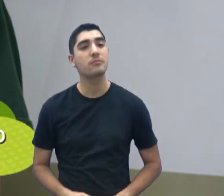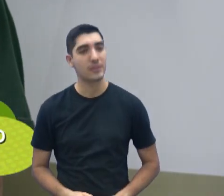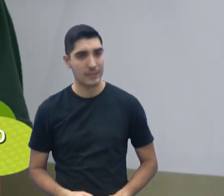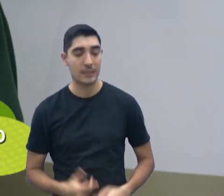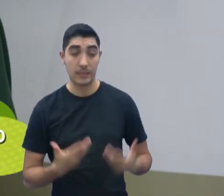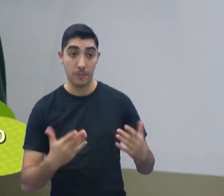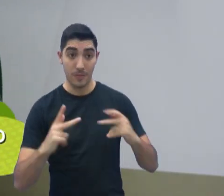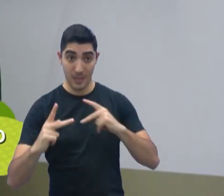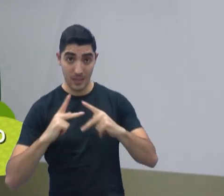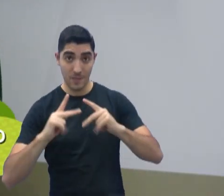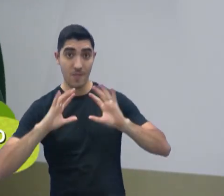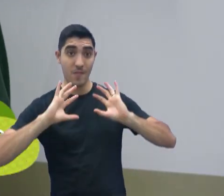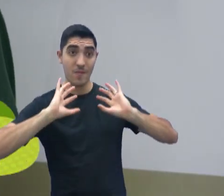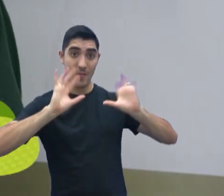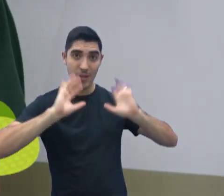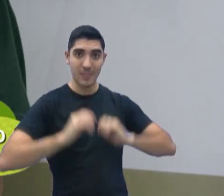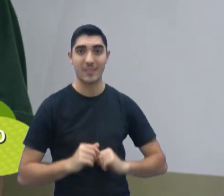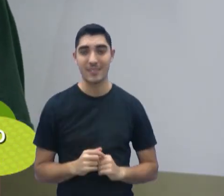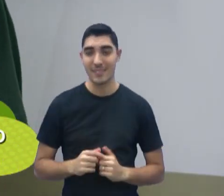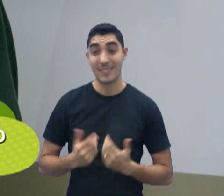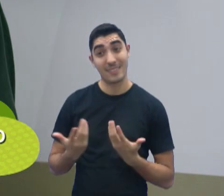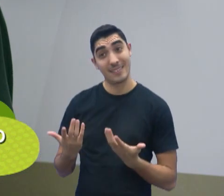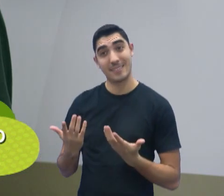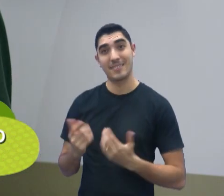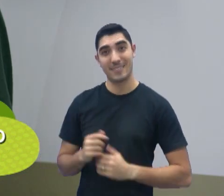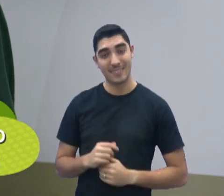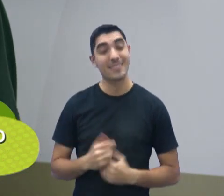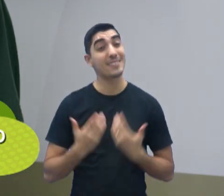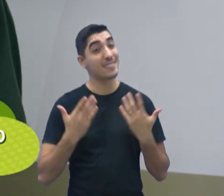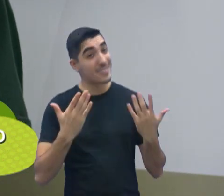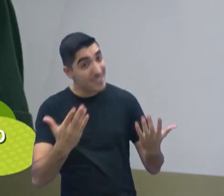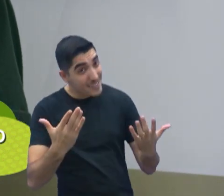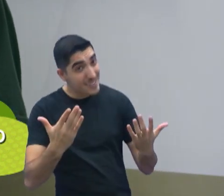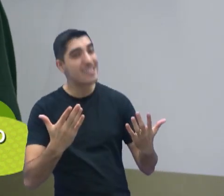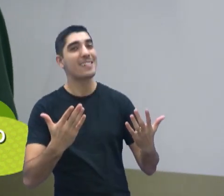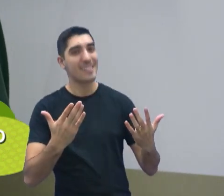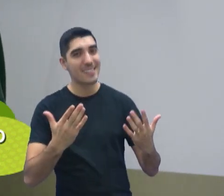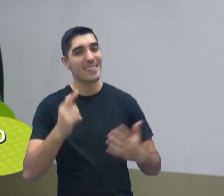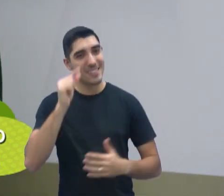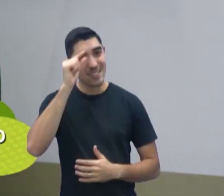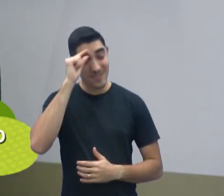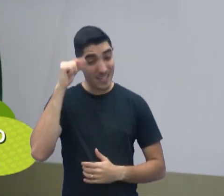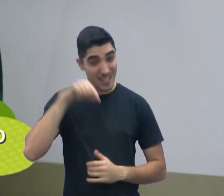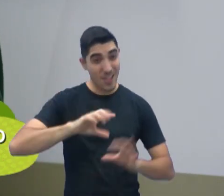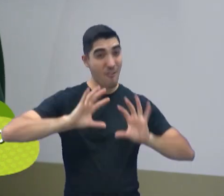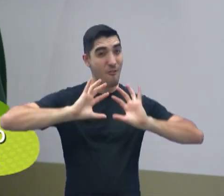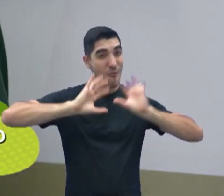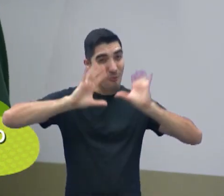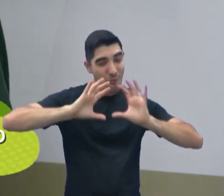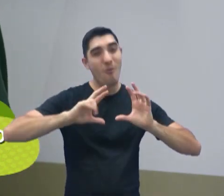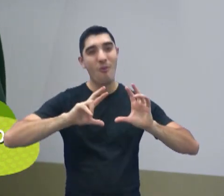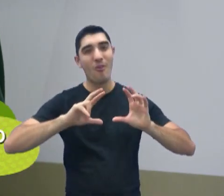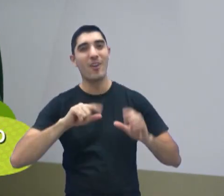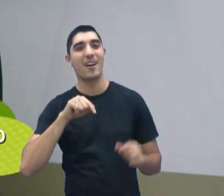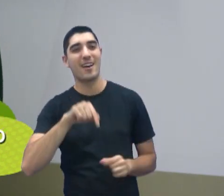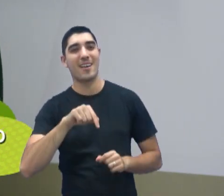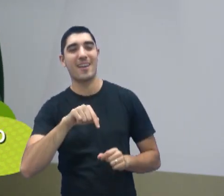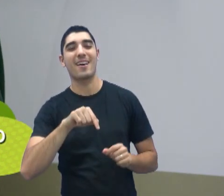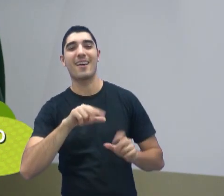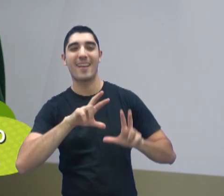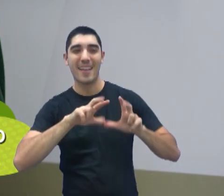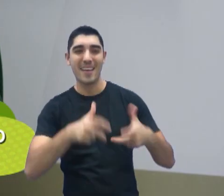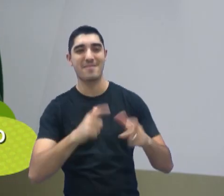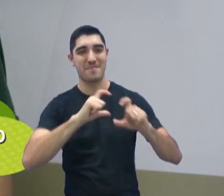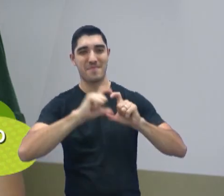São José... Vieira, vôlei também aqui na Câmara. Mas olha só, falar do vôlei São José tá virando